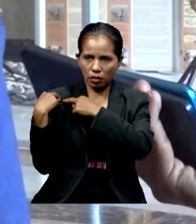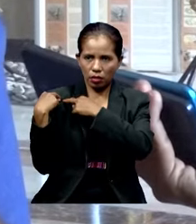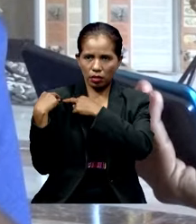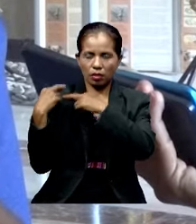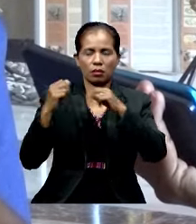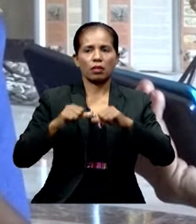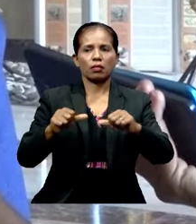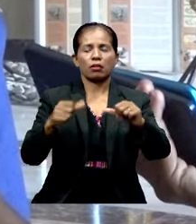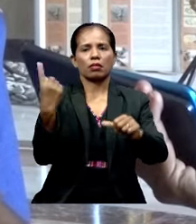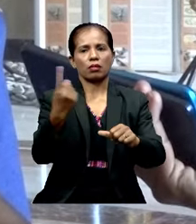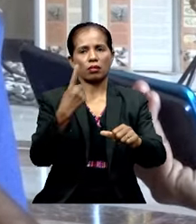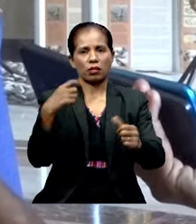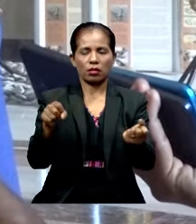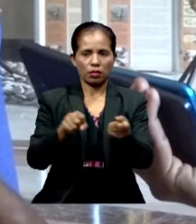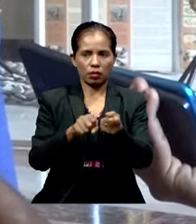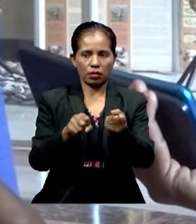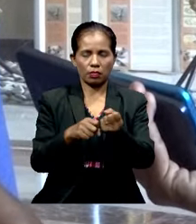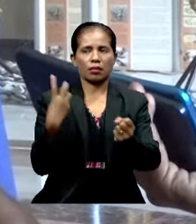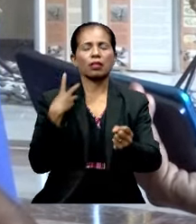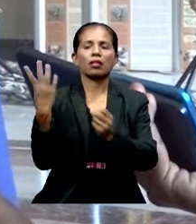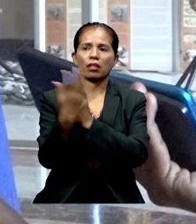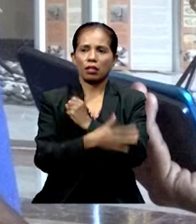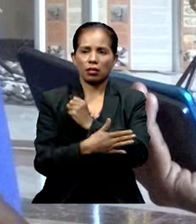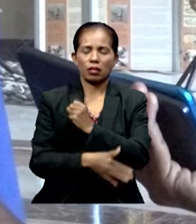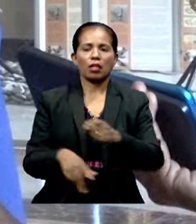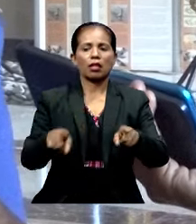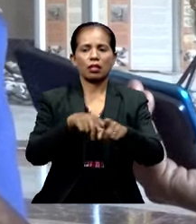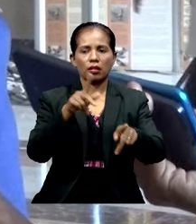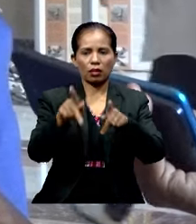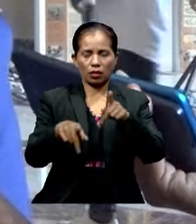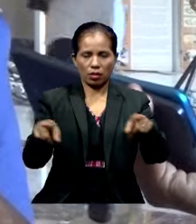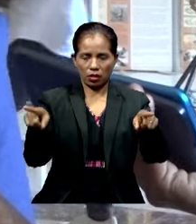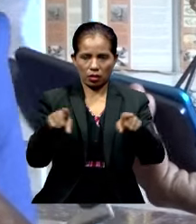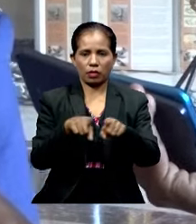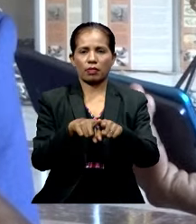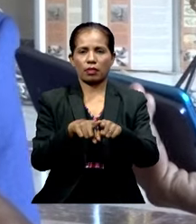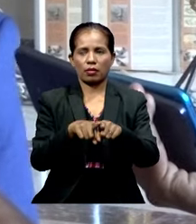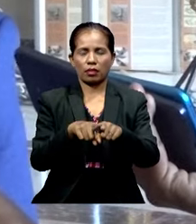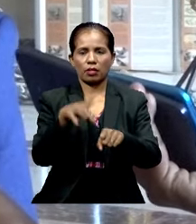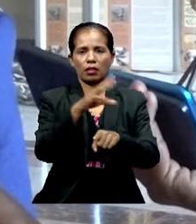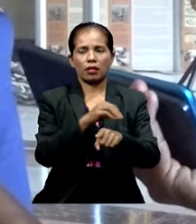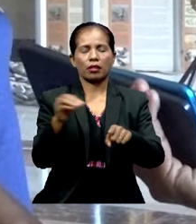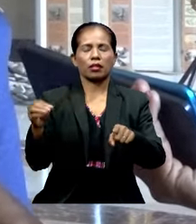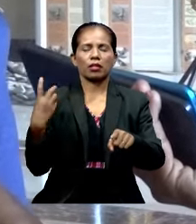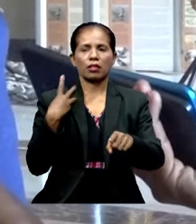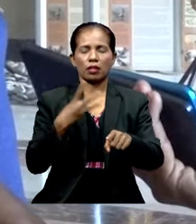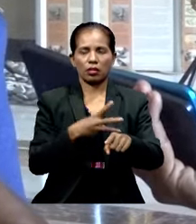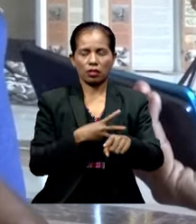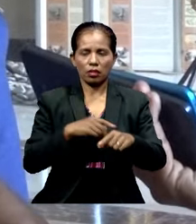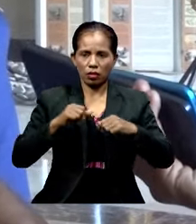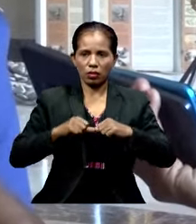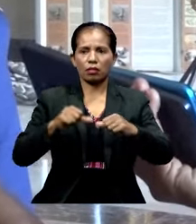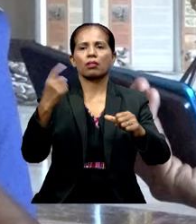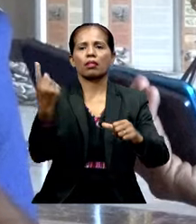ele continua na fato e contribui para itinerar, no dar cidadão e no darmos compatriota e a luta lá, e isso aí continua na